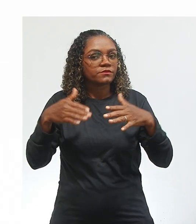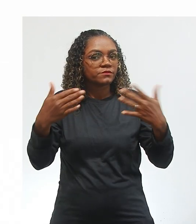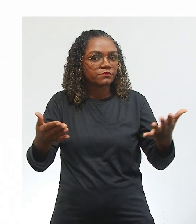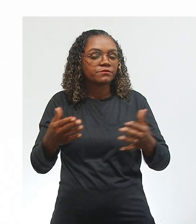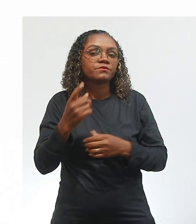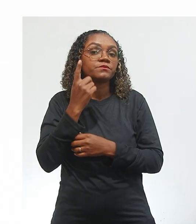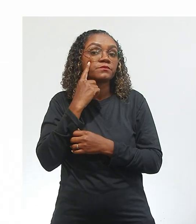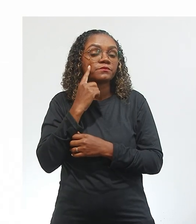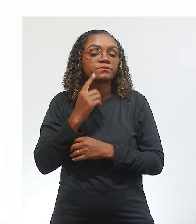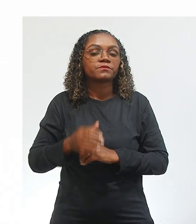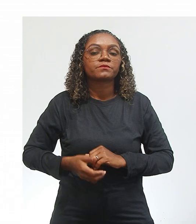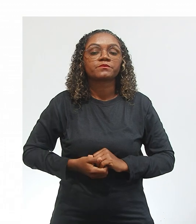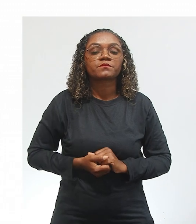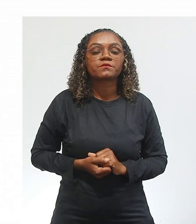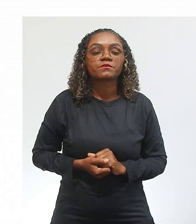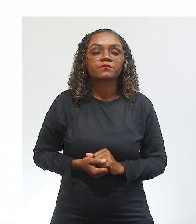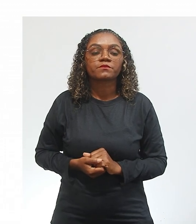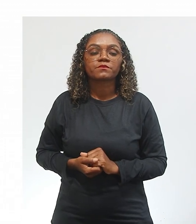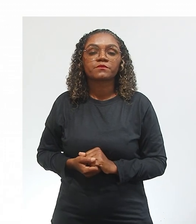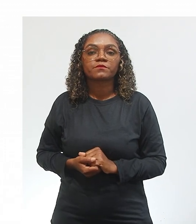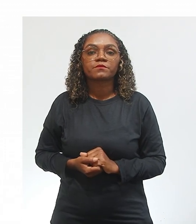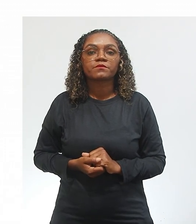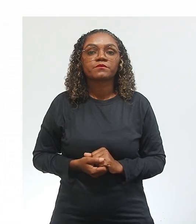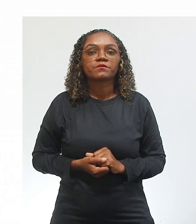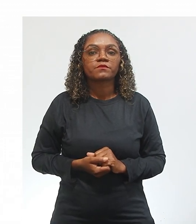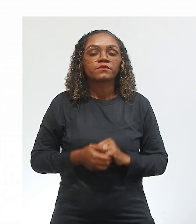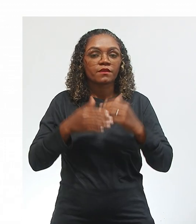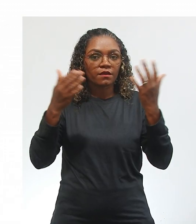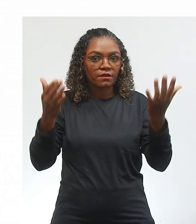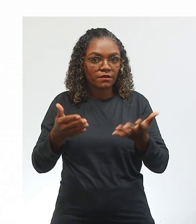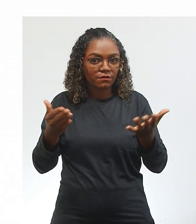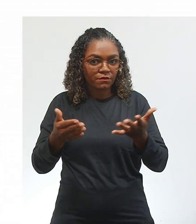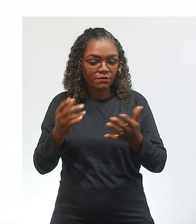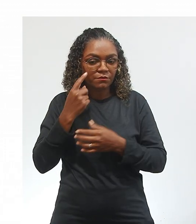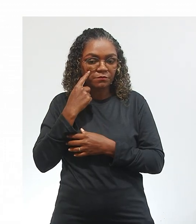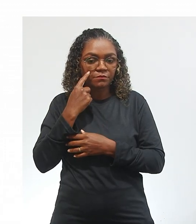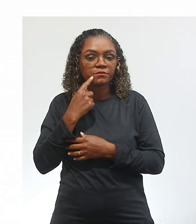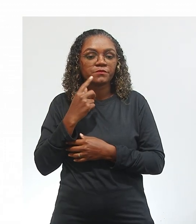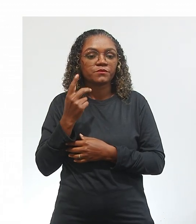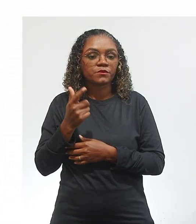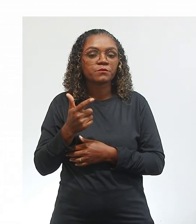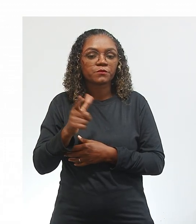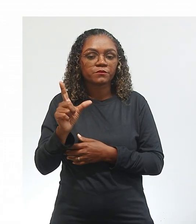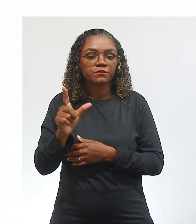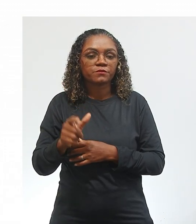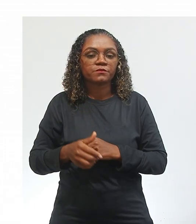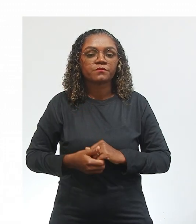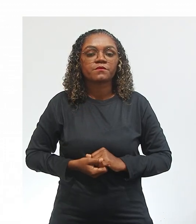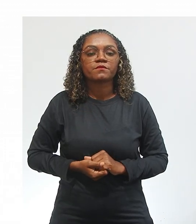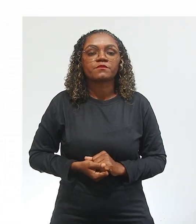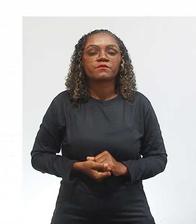Então, aqui o exemplo. Vamos para o próximo.